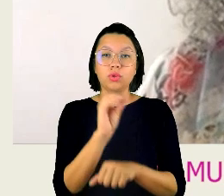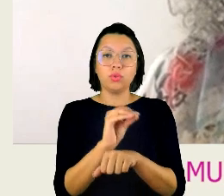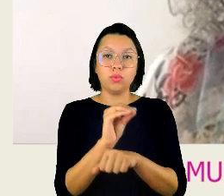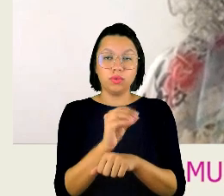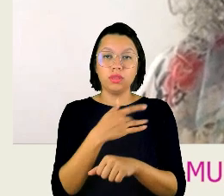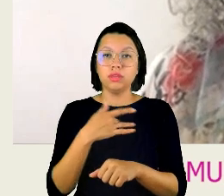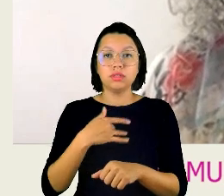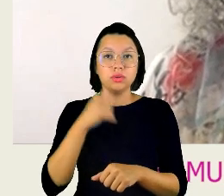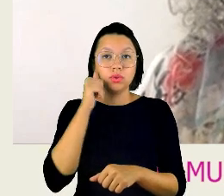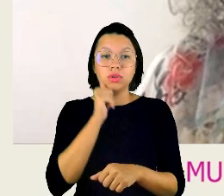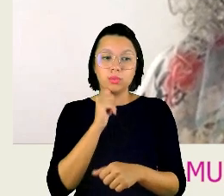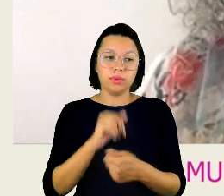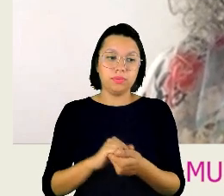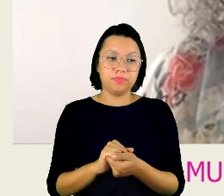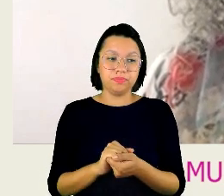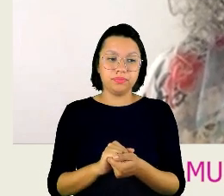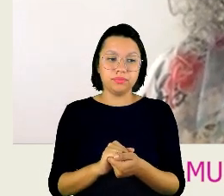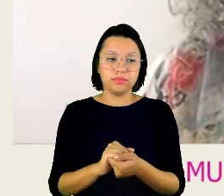saúde da mulher.